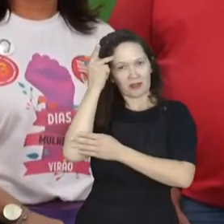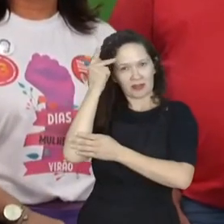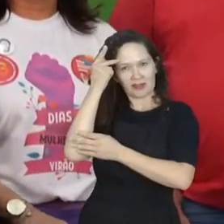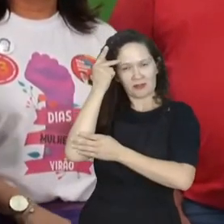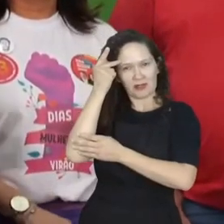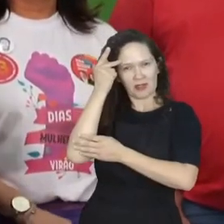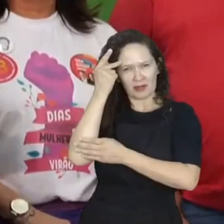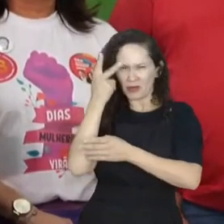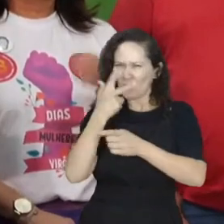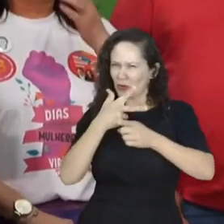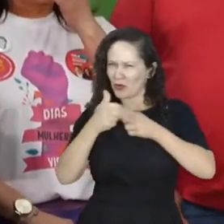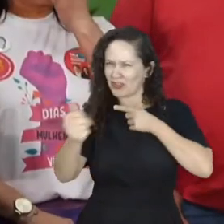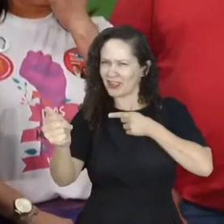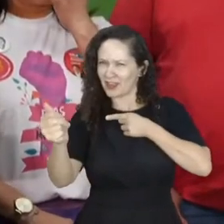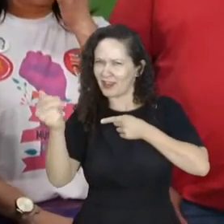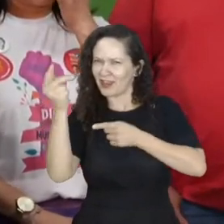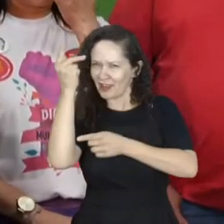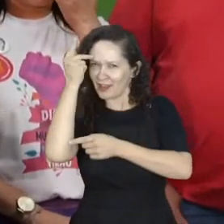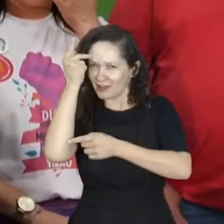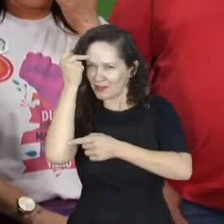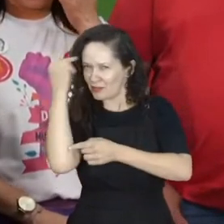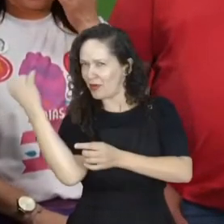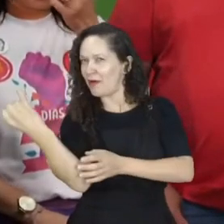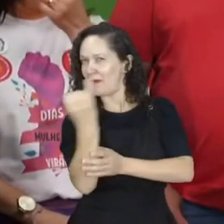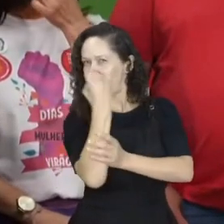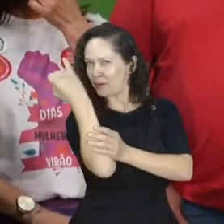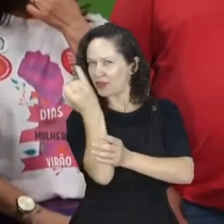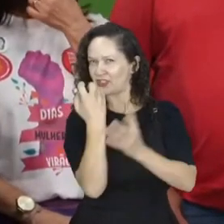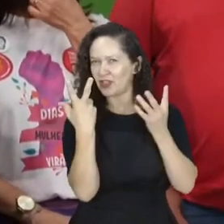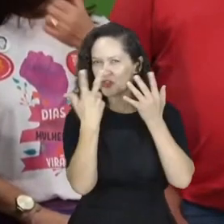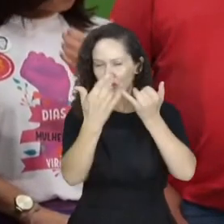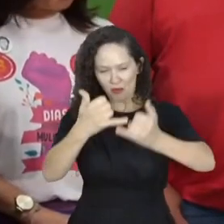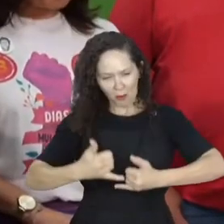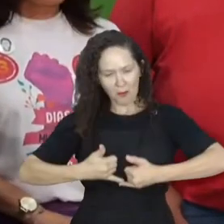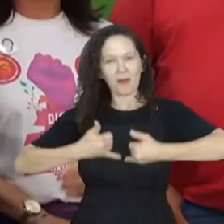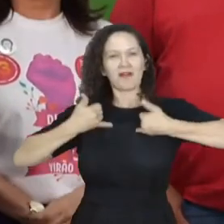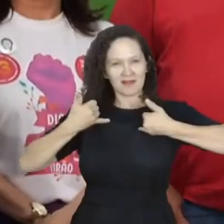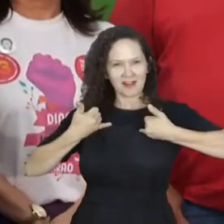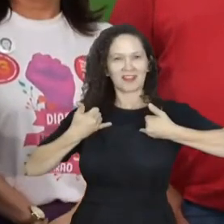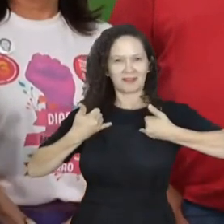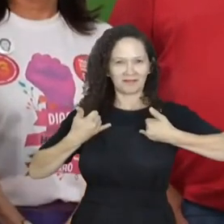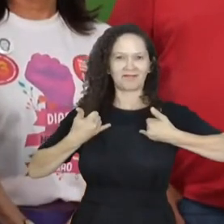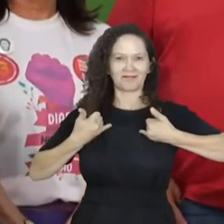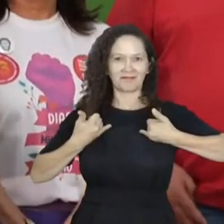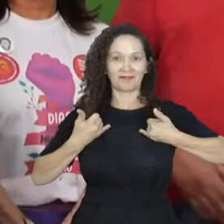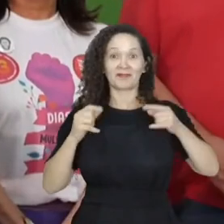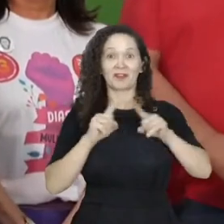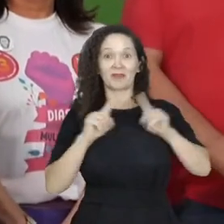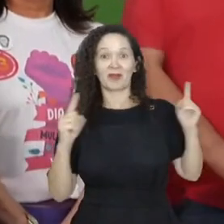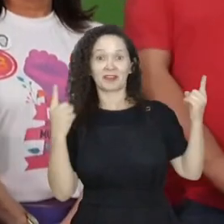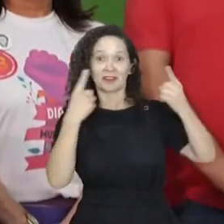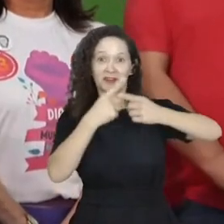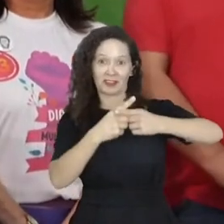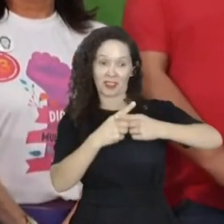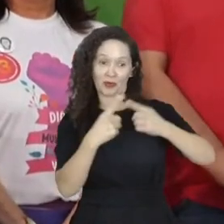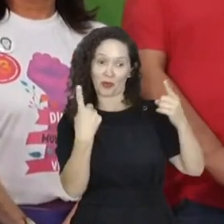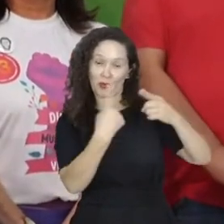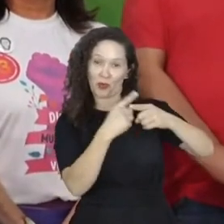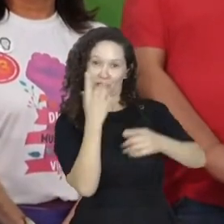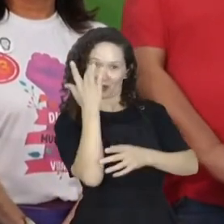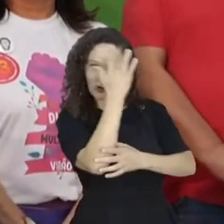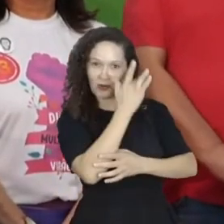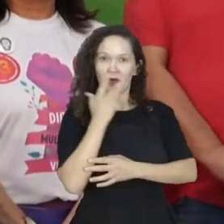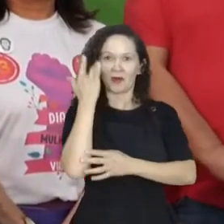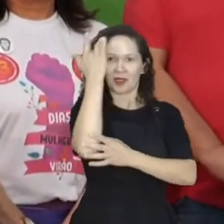ganhar em São Paulo é uma questão de honra, mas no interior de São Paulo, seus adversários tiveram, o adversário também do candidato Haddad, o Cisio e